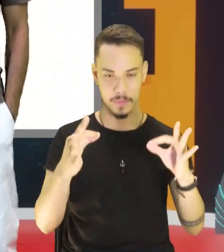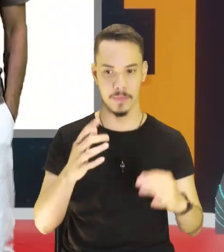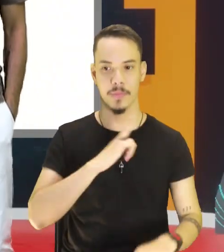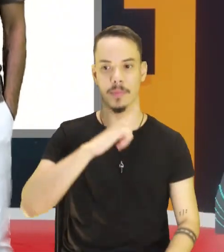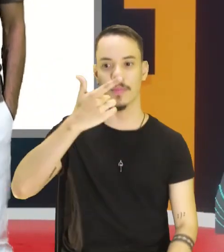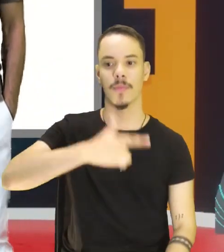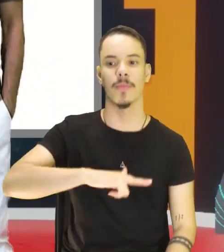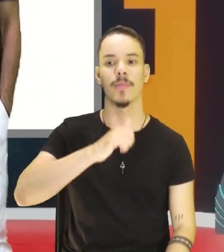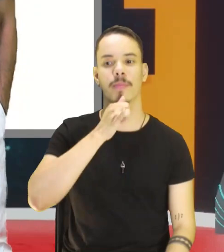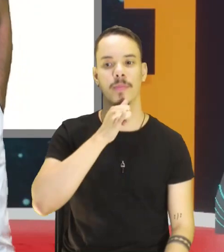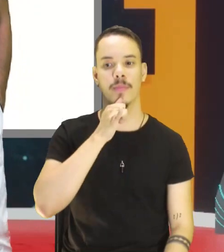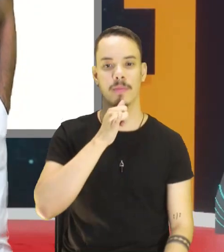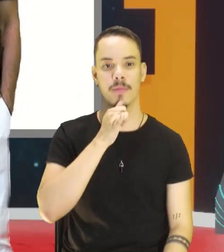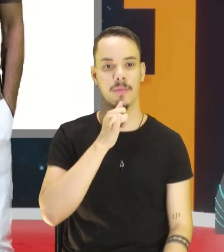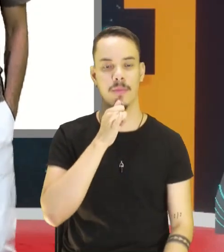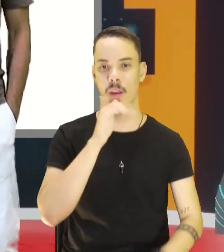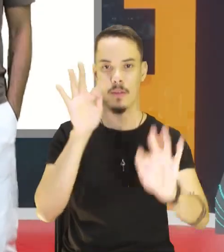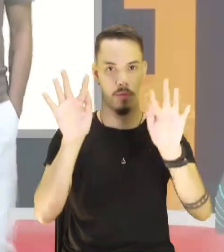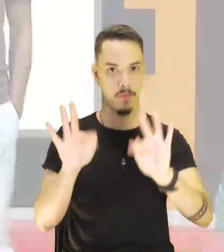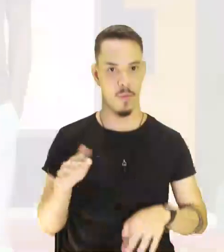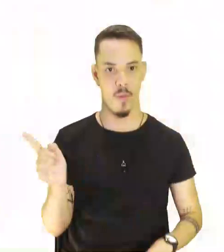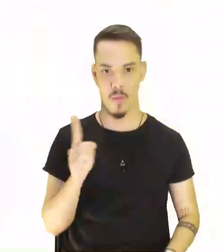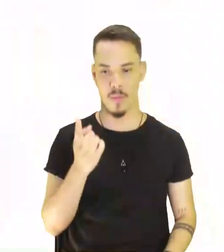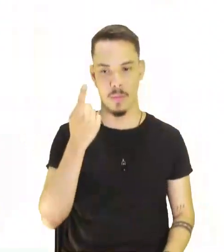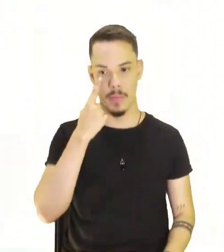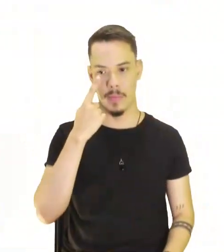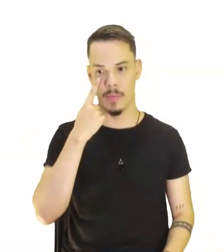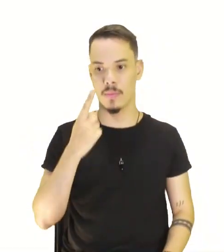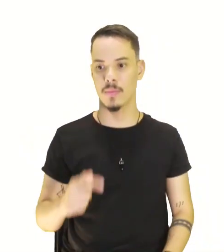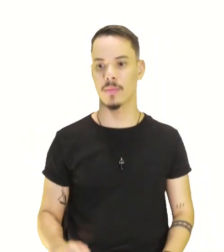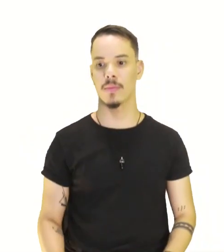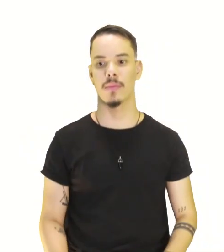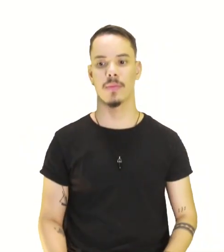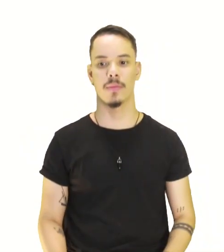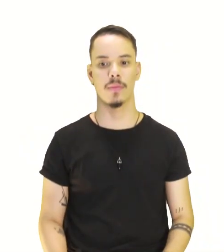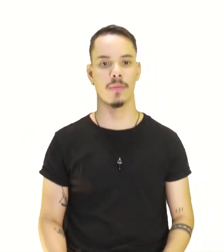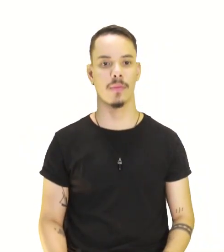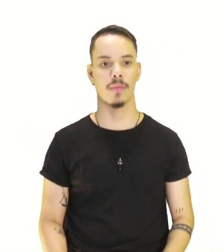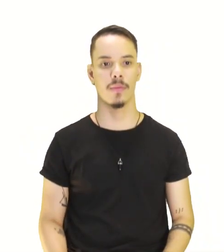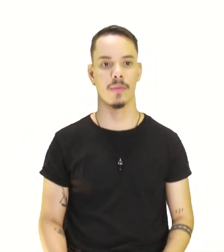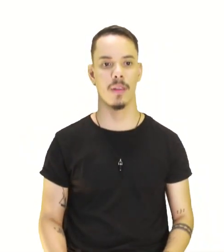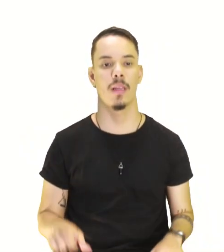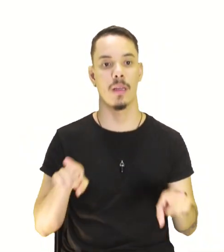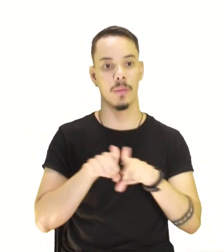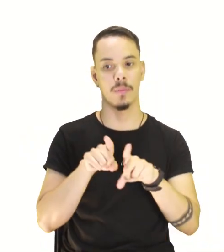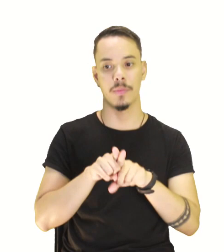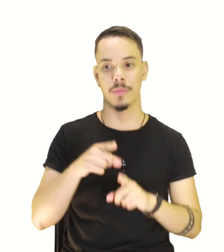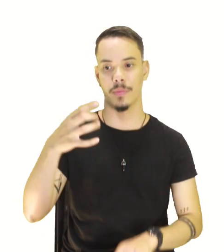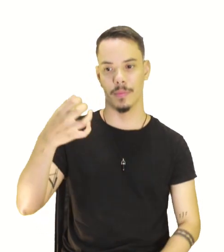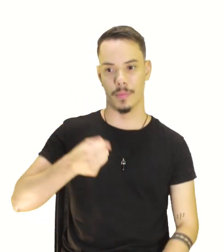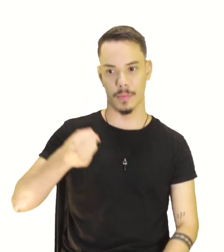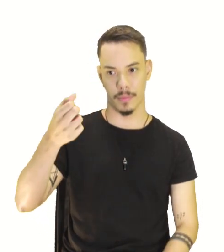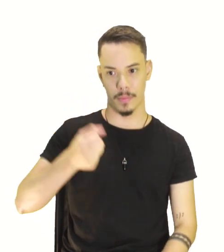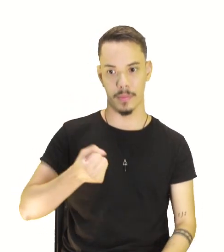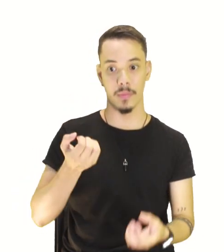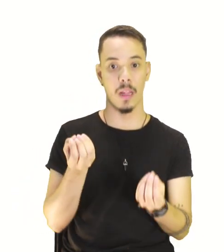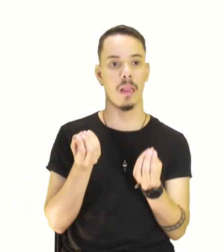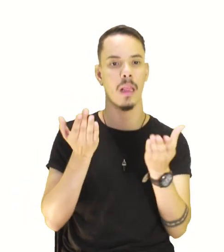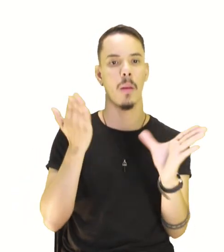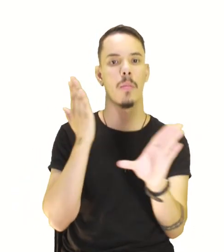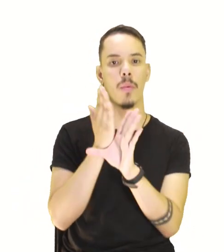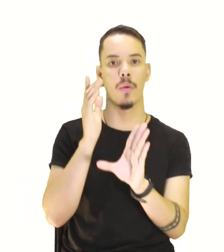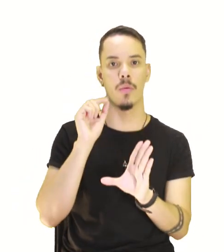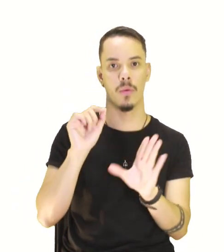mais exemplos, a gente não deixa por pouco. Vamos lá. Mais exemplos na telinha. A produção de leite se dá através